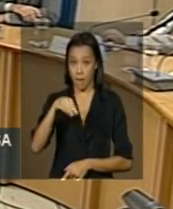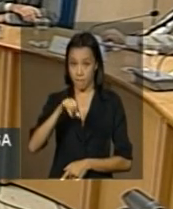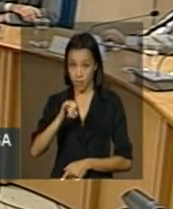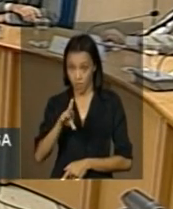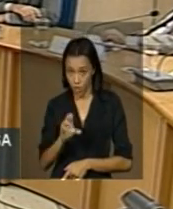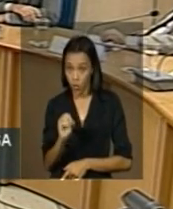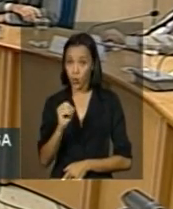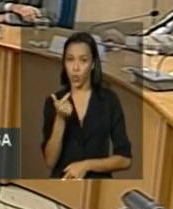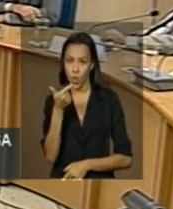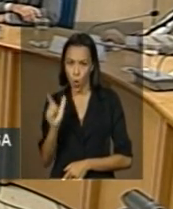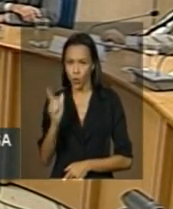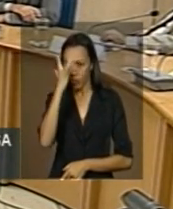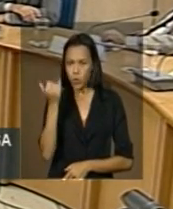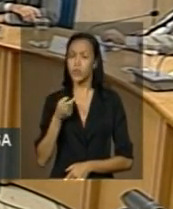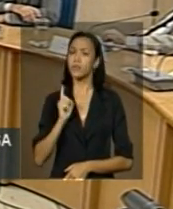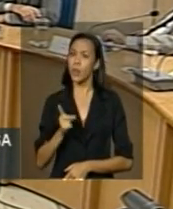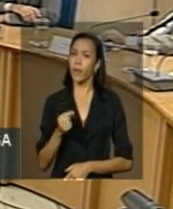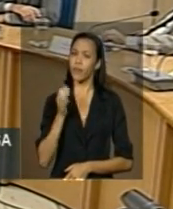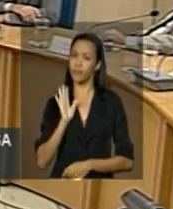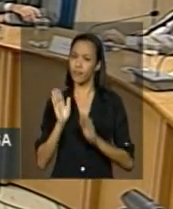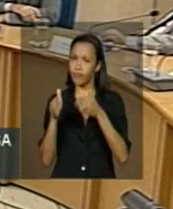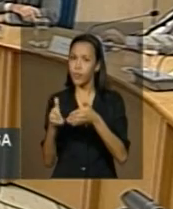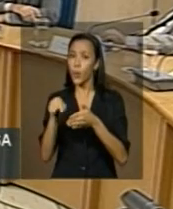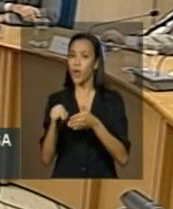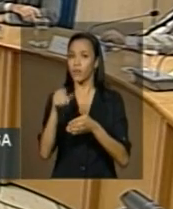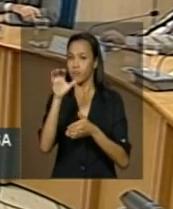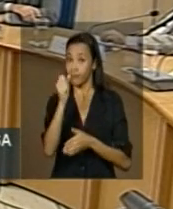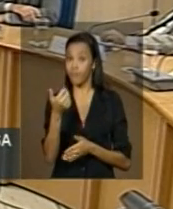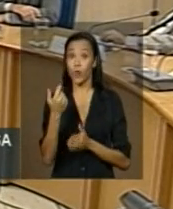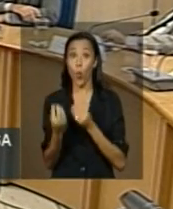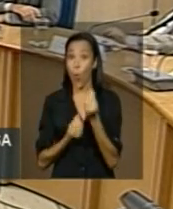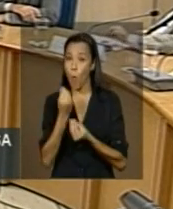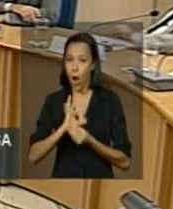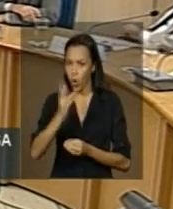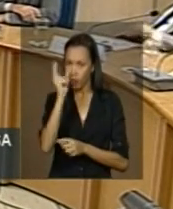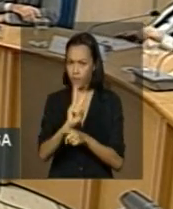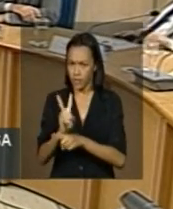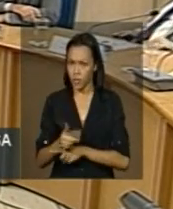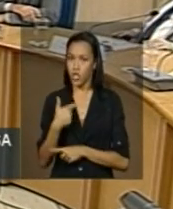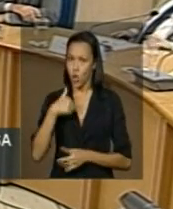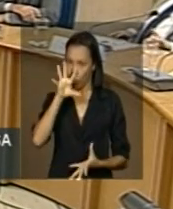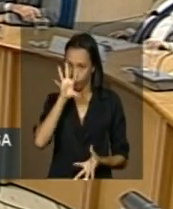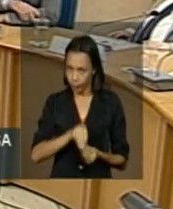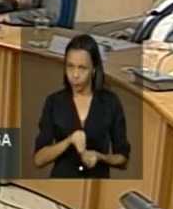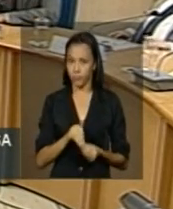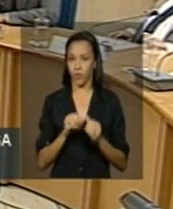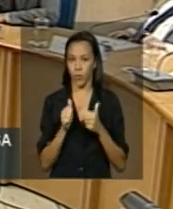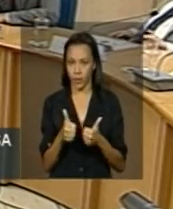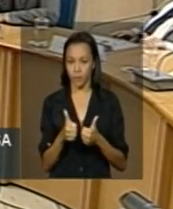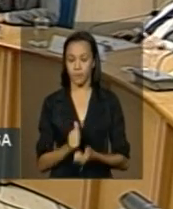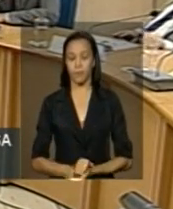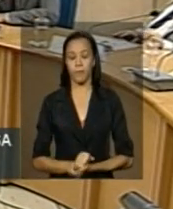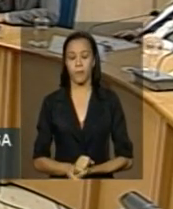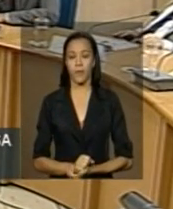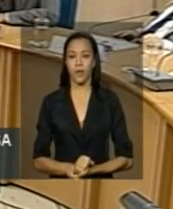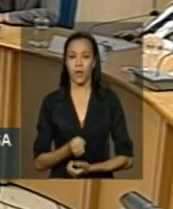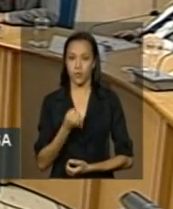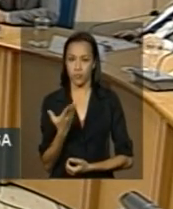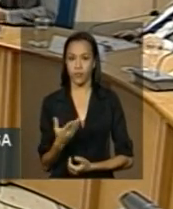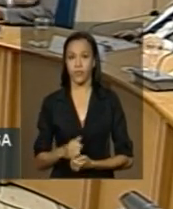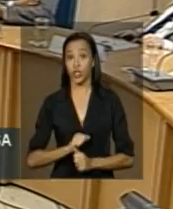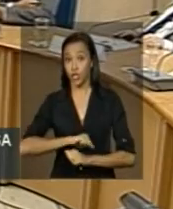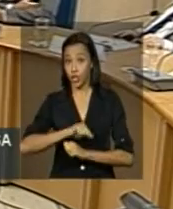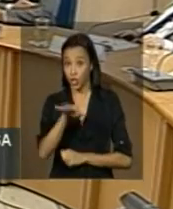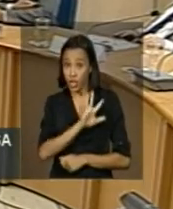Dr Volnei poderão fazer comentários específico a respeito da questão da fiscalização e eu fecho tá bem assim aí em função dos comentários